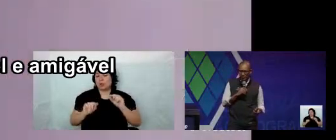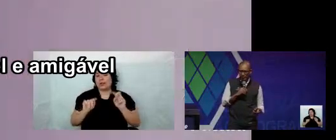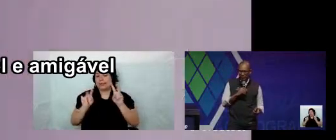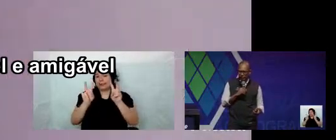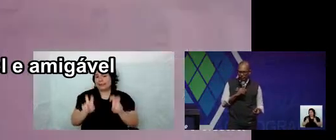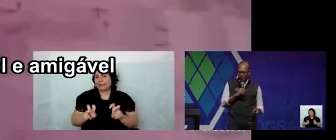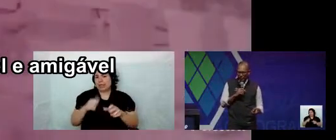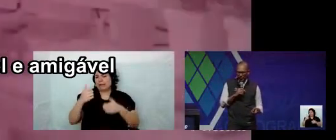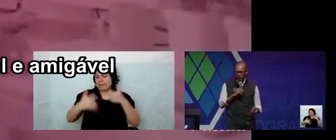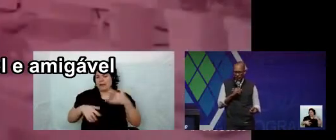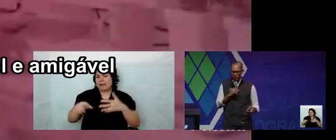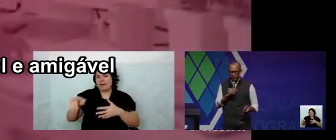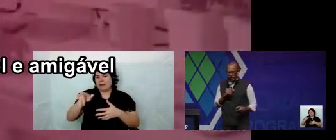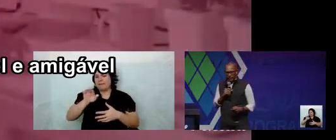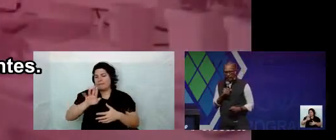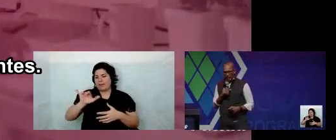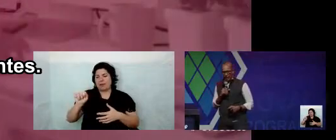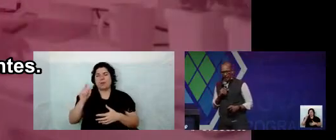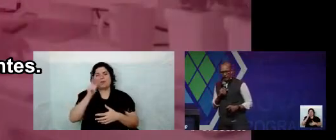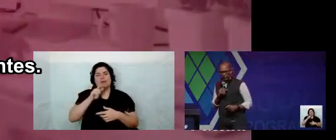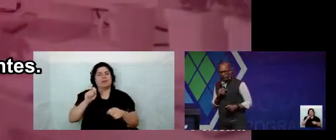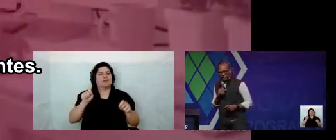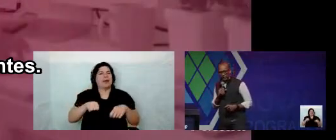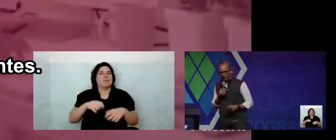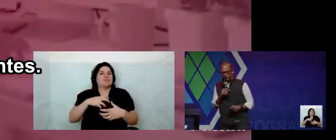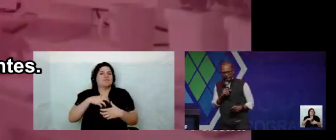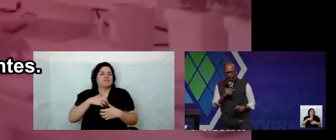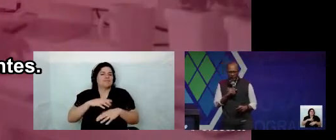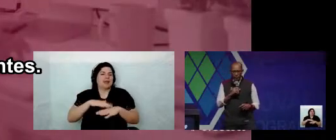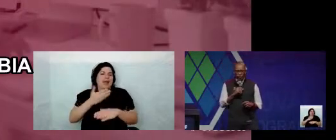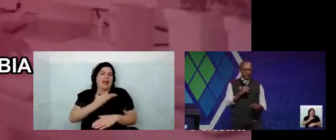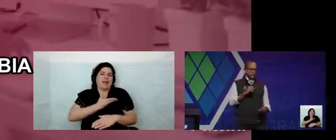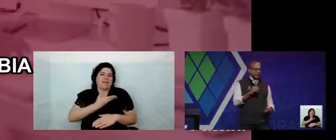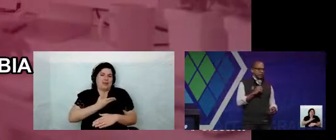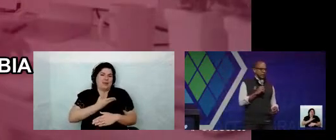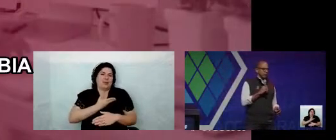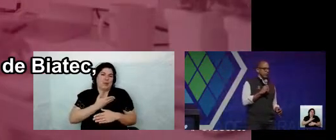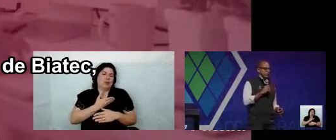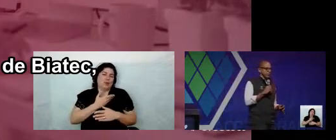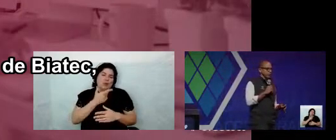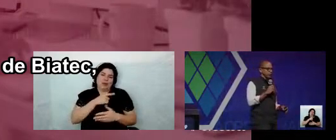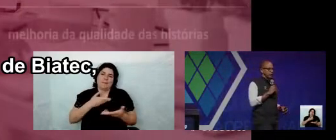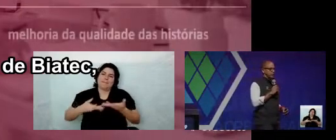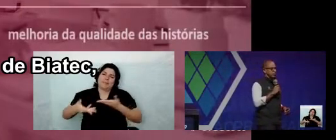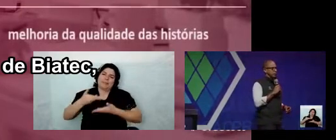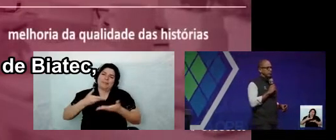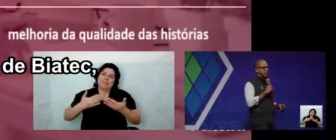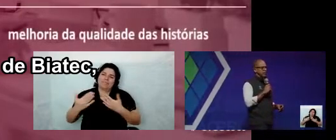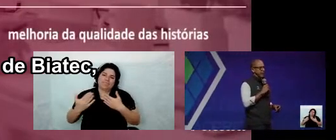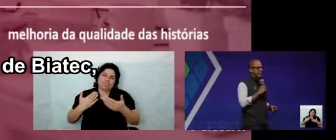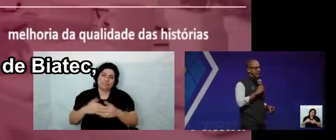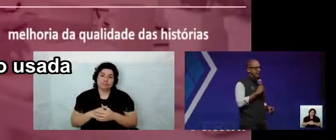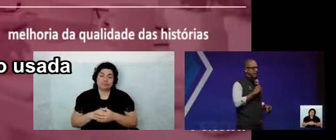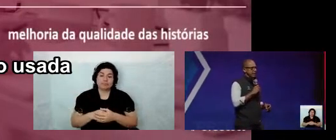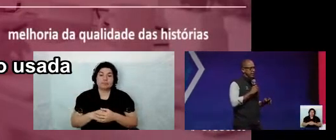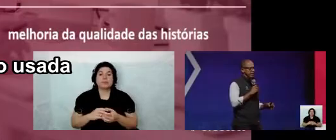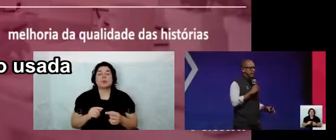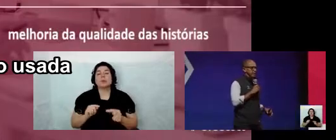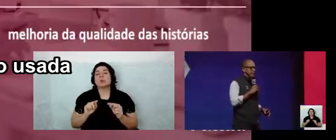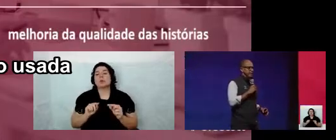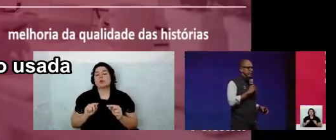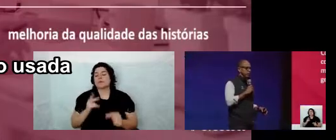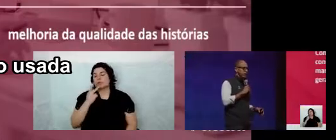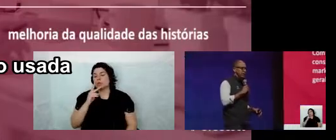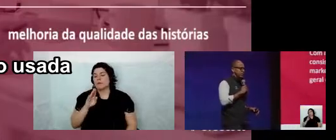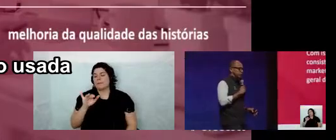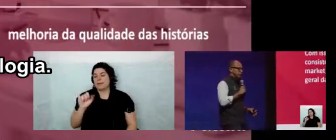mais aplicável e amigável em relação aos clientes. Uma derivação da BIA foi o que a gente chamou de BIA Tech, que ela